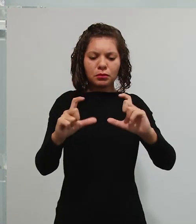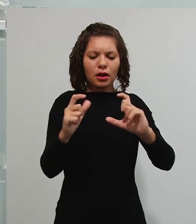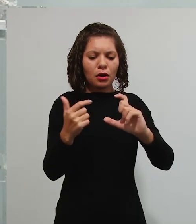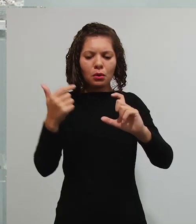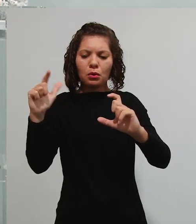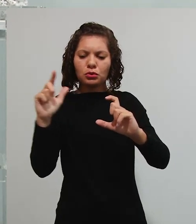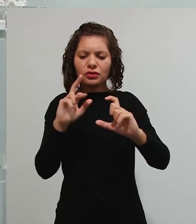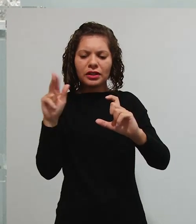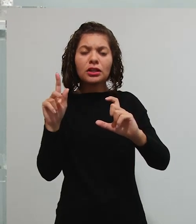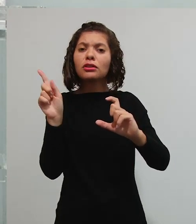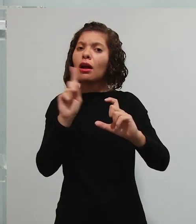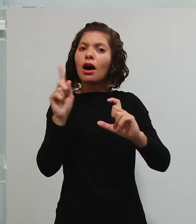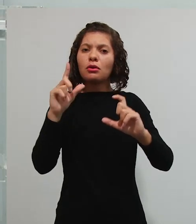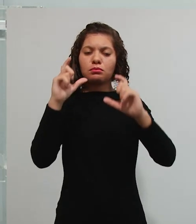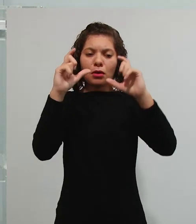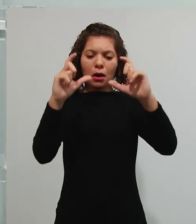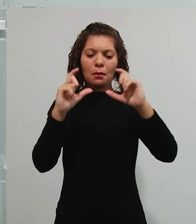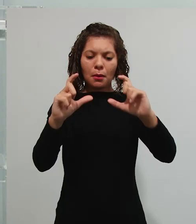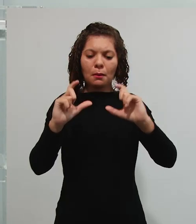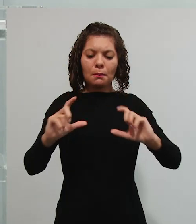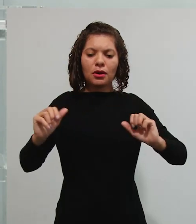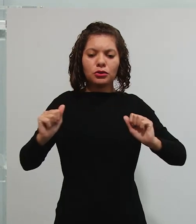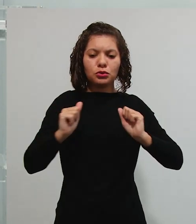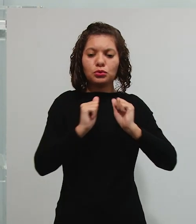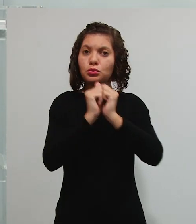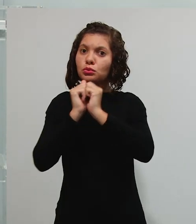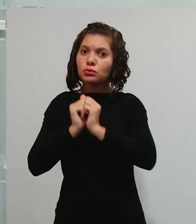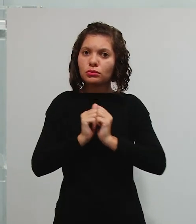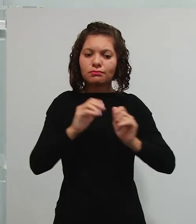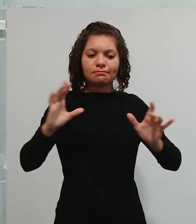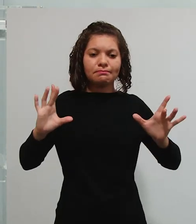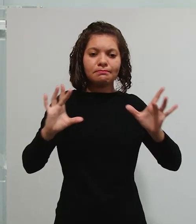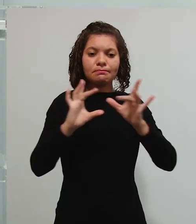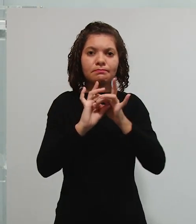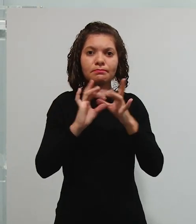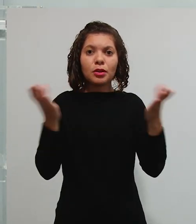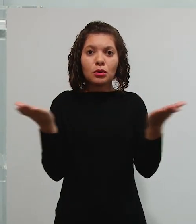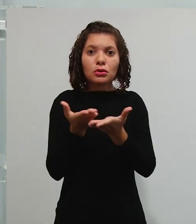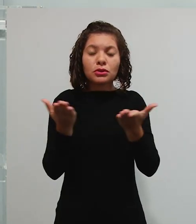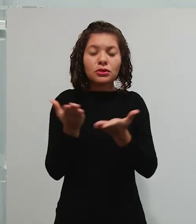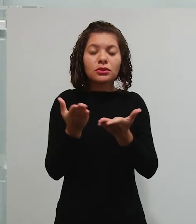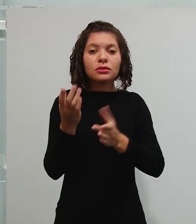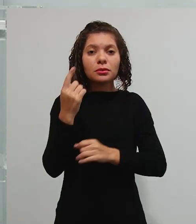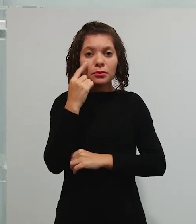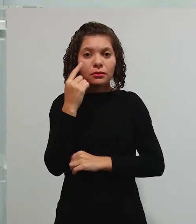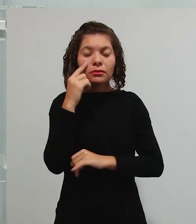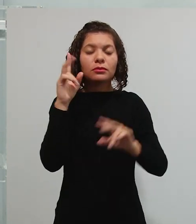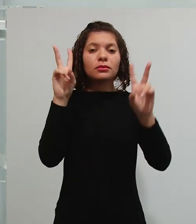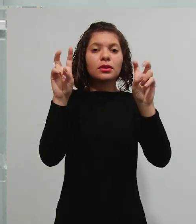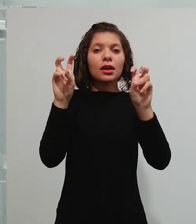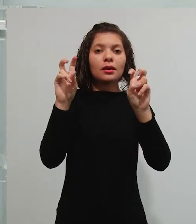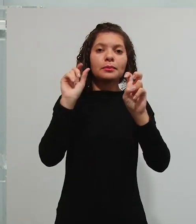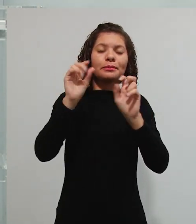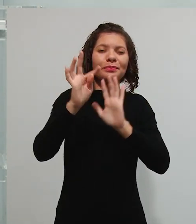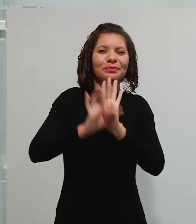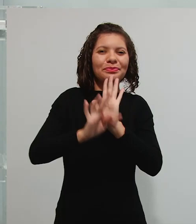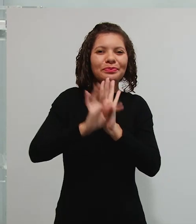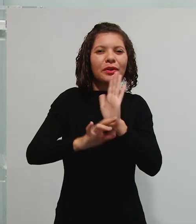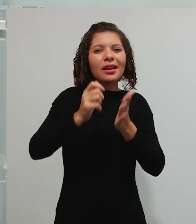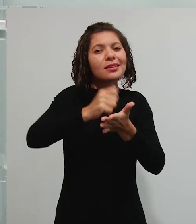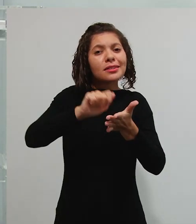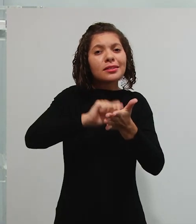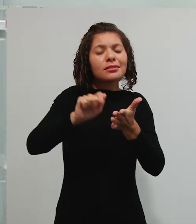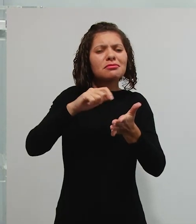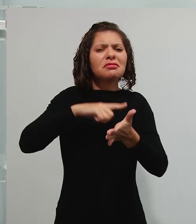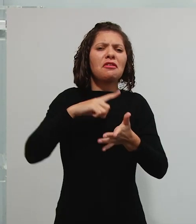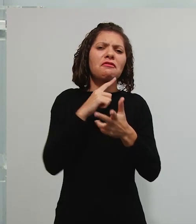Está certo? Mas na aula de hoje nós vamos focar no texto escrito, porque existem várias modalidades de texto. Existe,